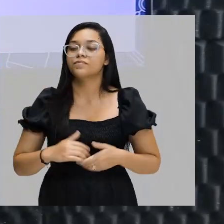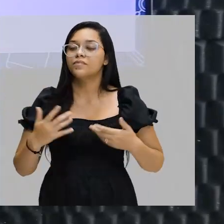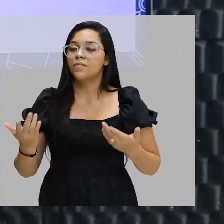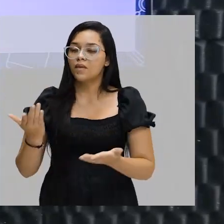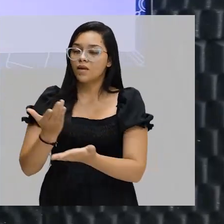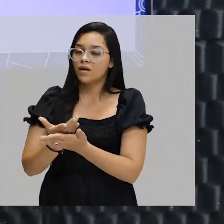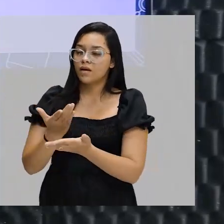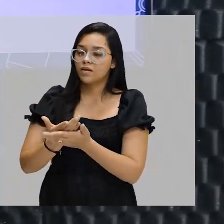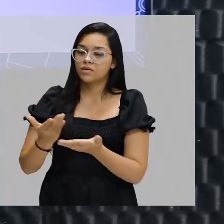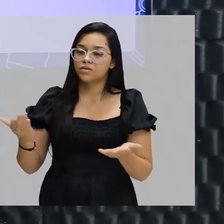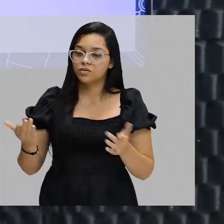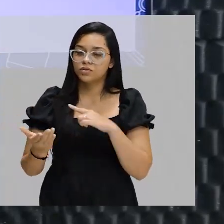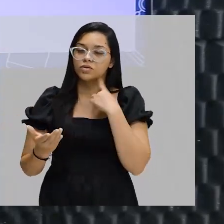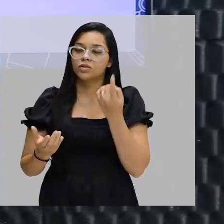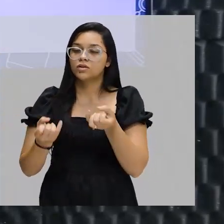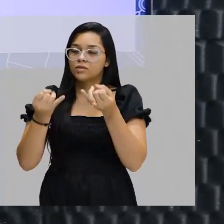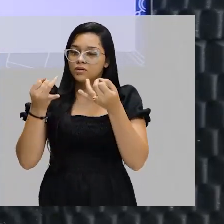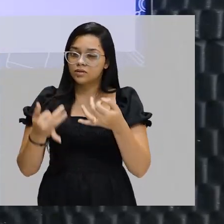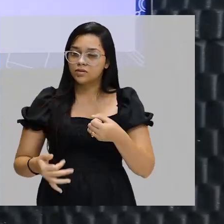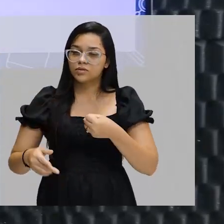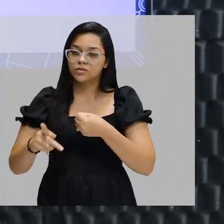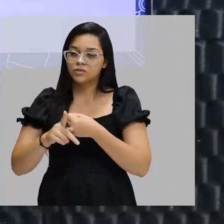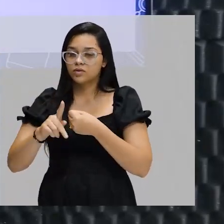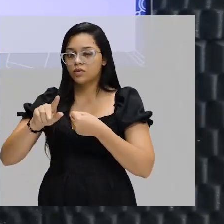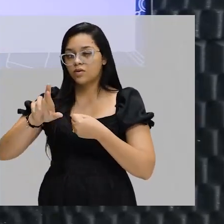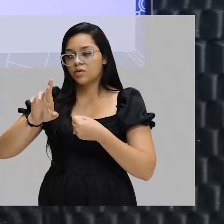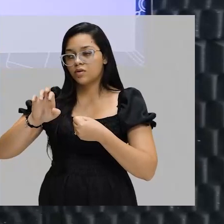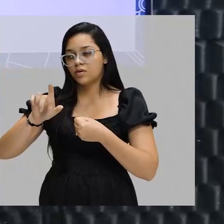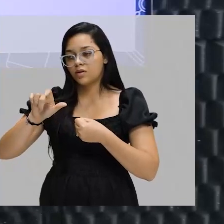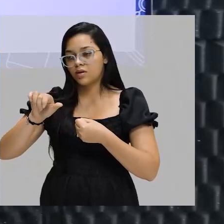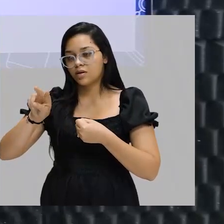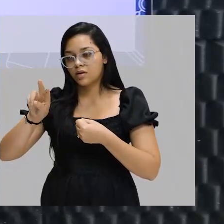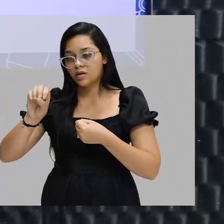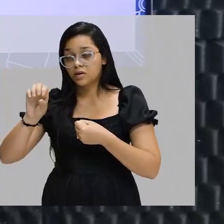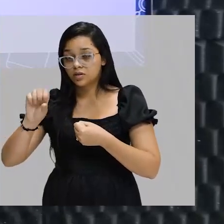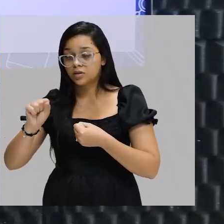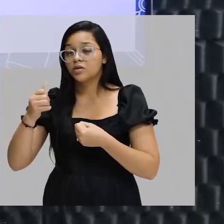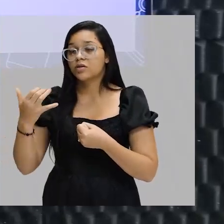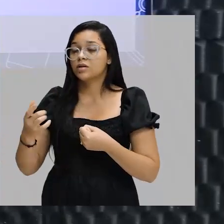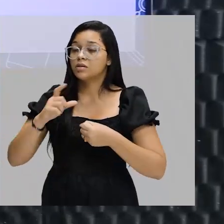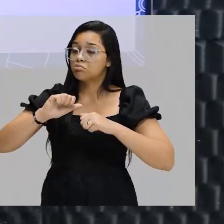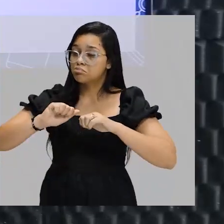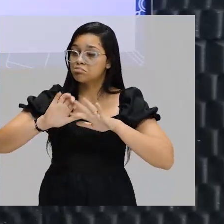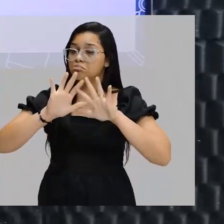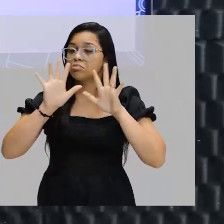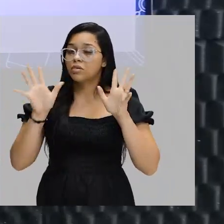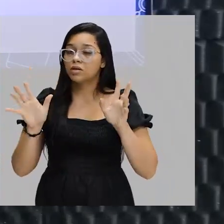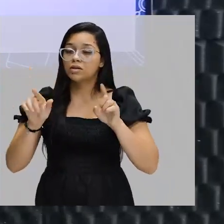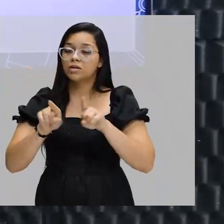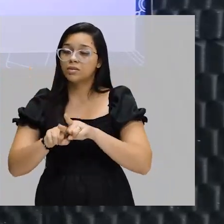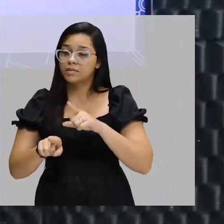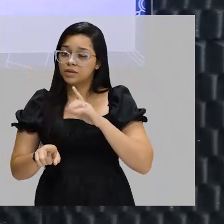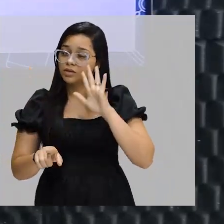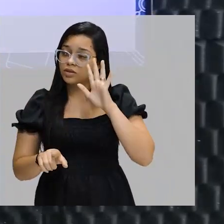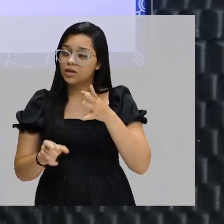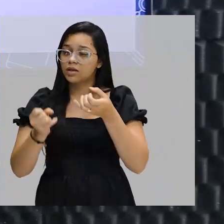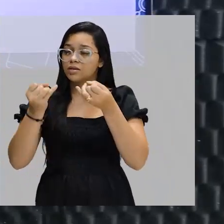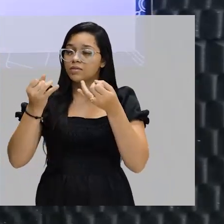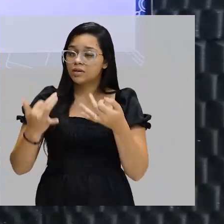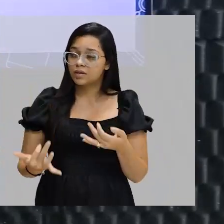nessa aula de hoje nós falamos sobre os pronomes relativos, considerando uma visão geral. Falamos um